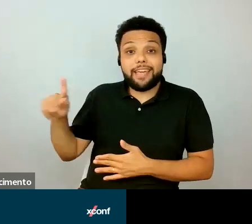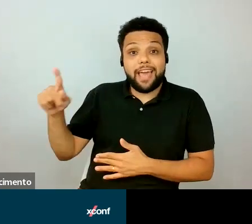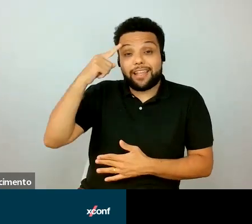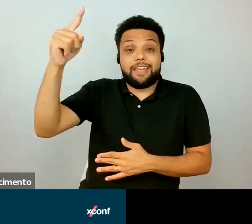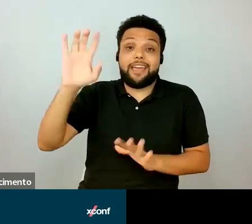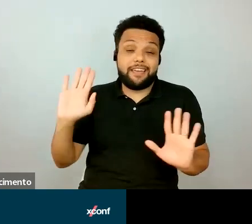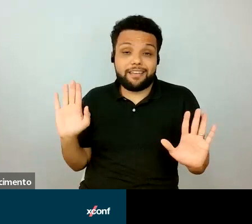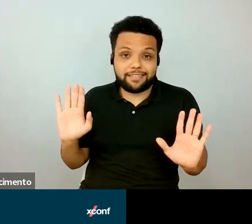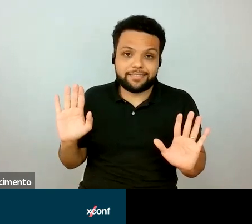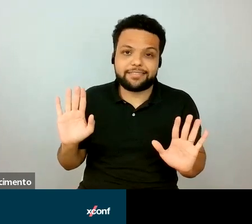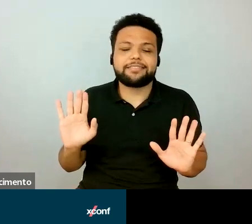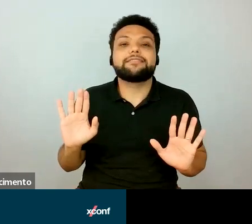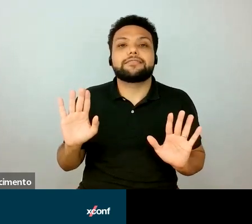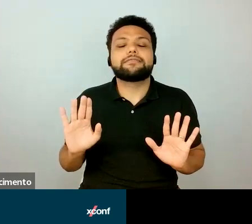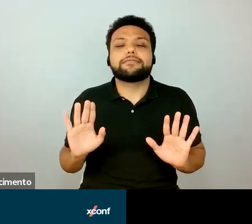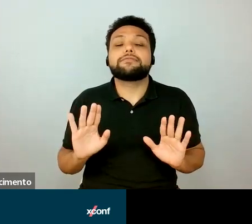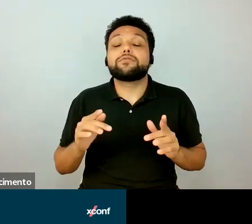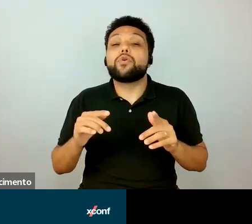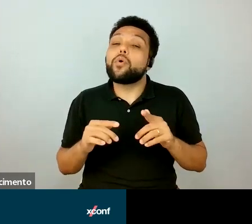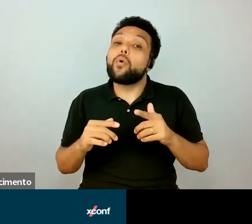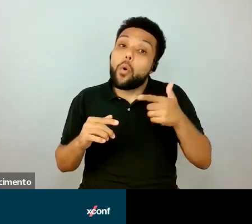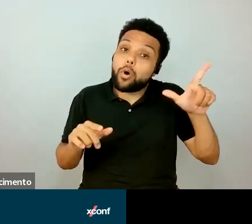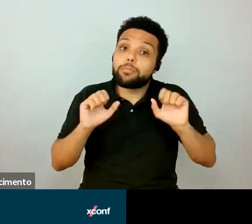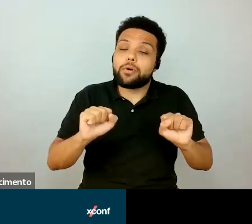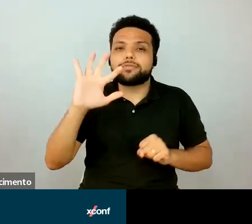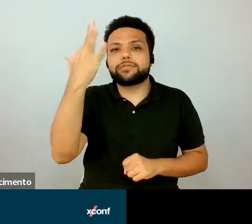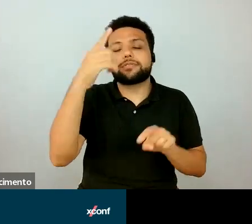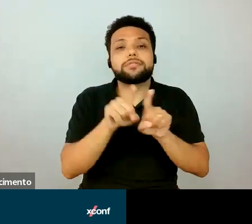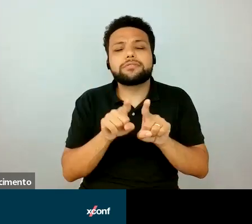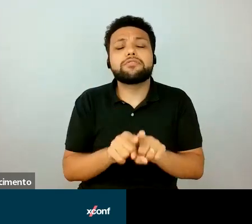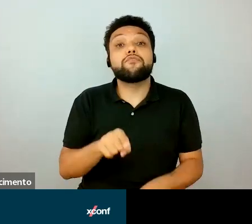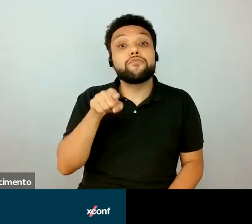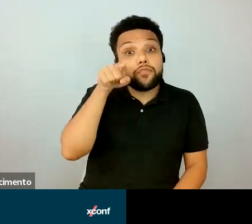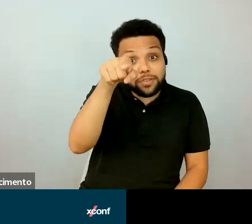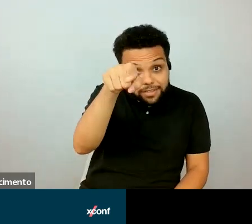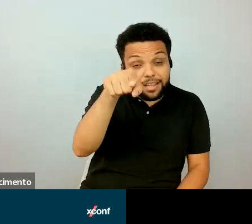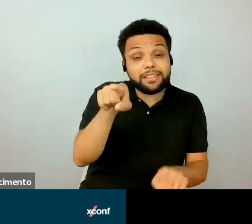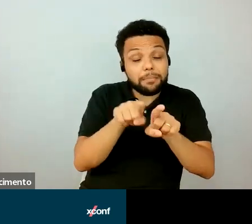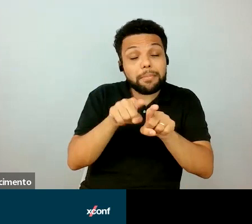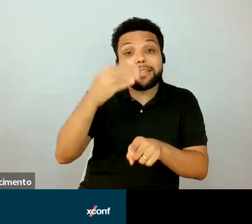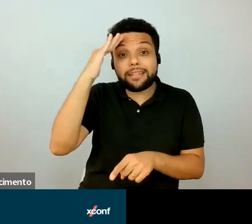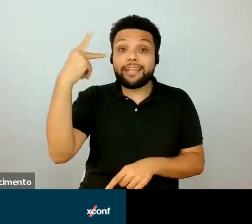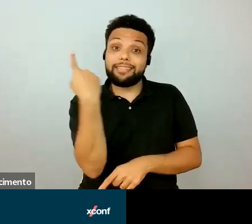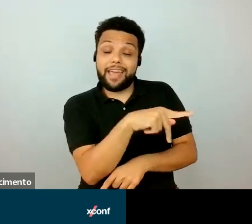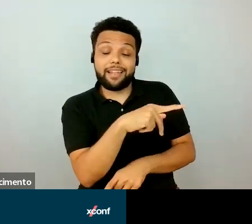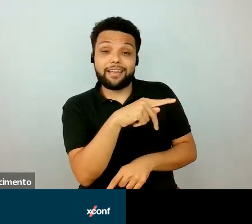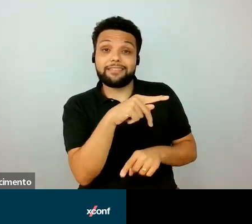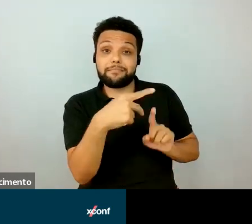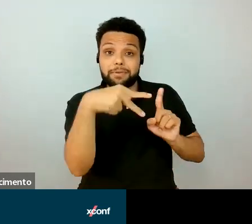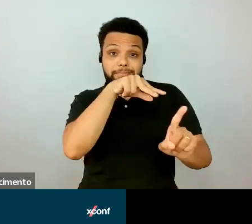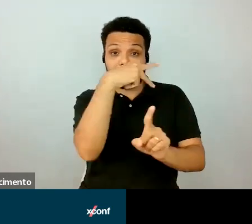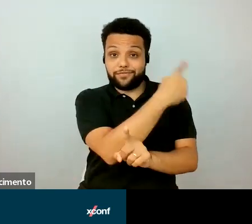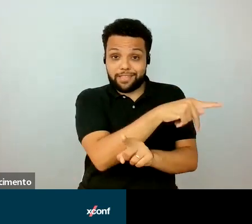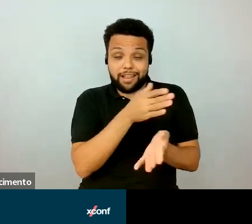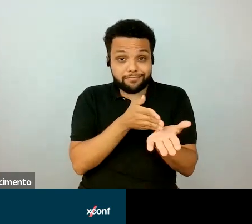conclusão. E outra coisa que pode acontecer é tu entender a visão da pessoa. E aí tu entender que, na